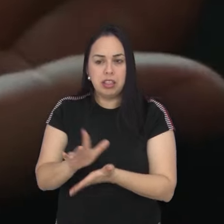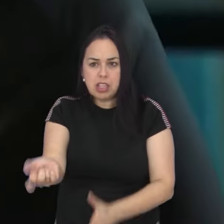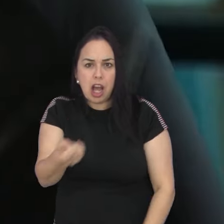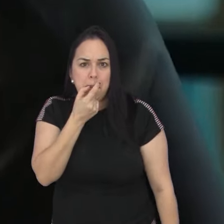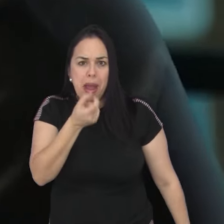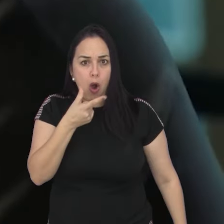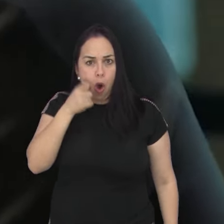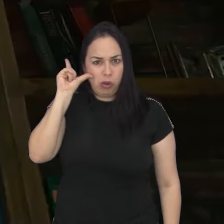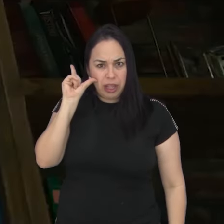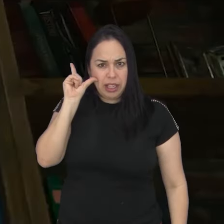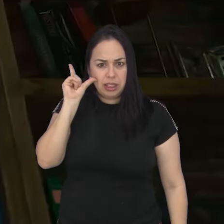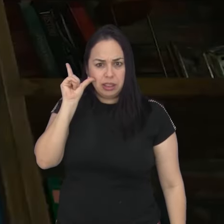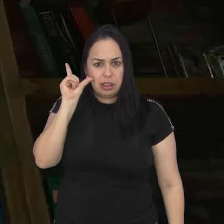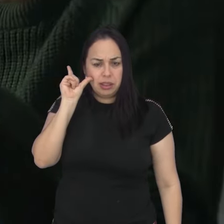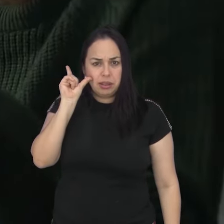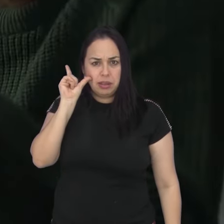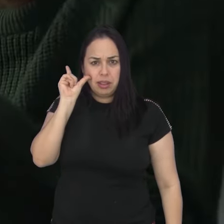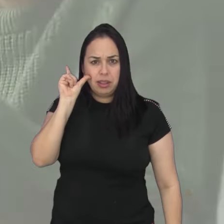você tomou ele ontem?